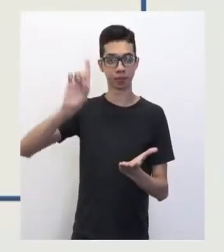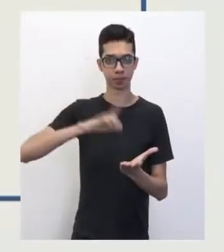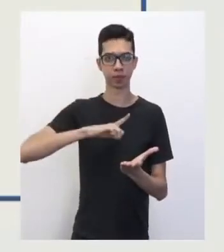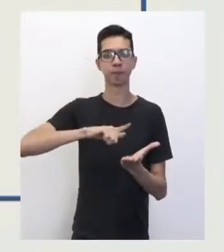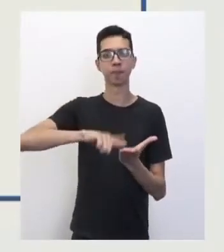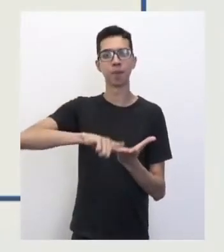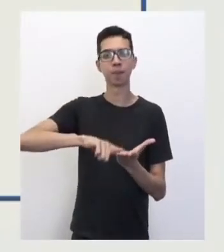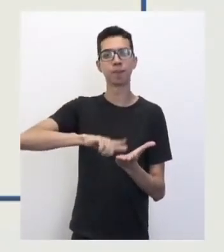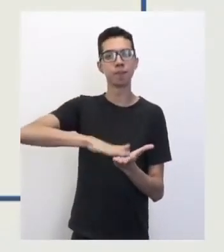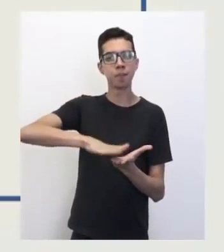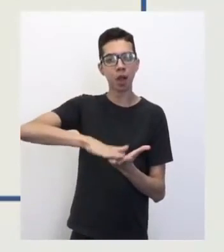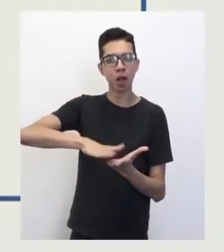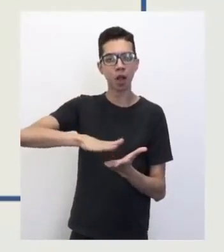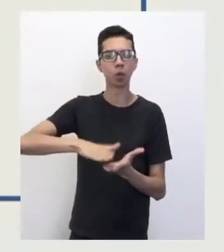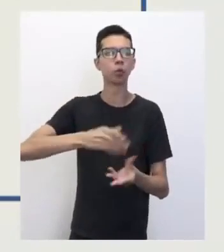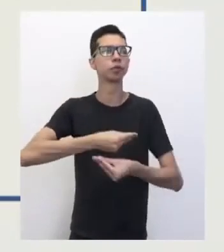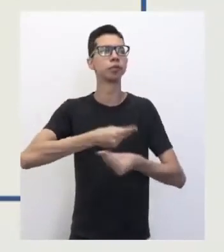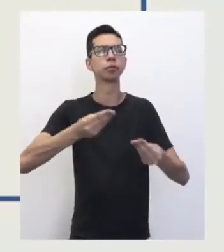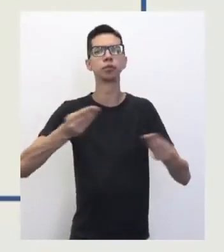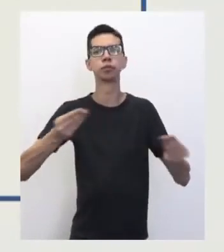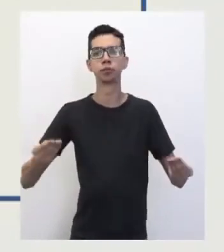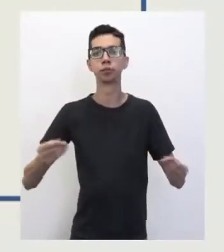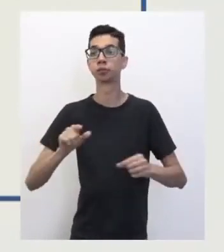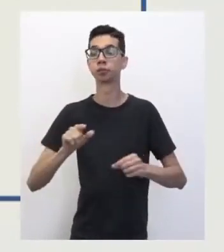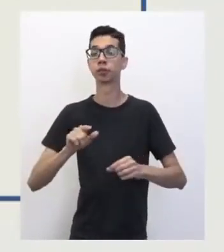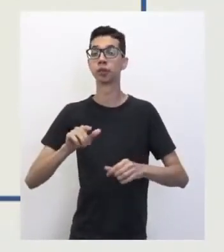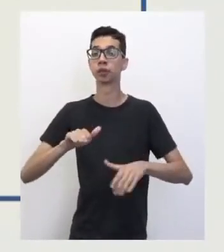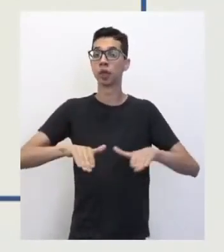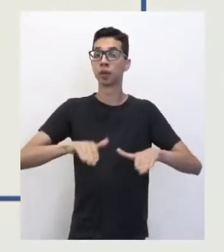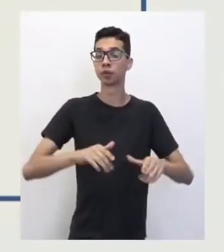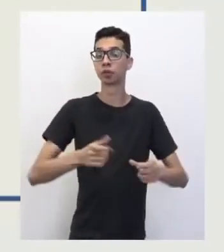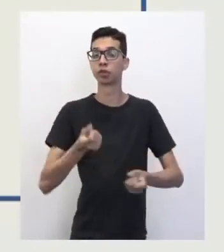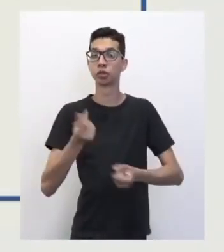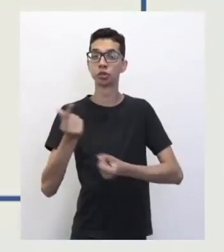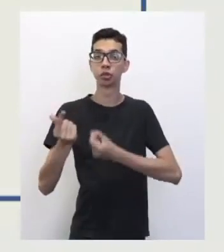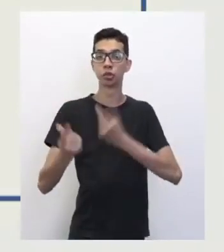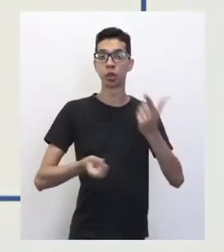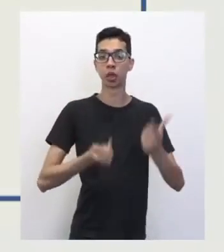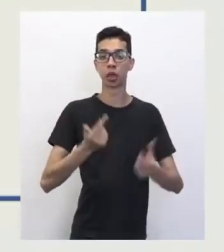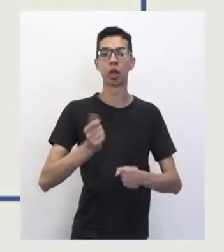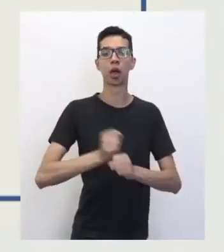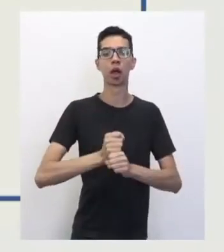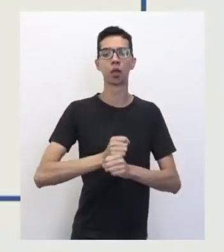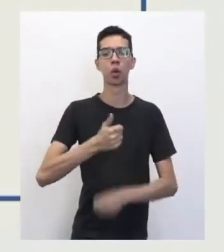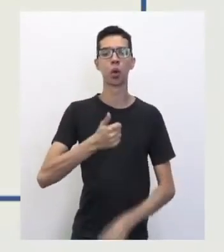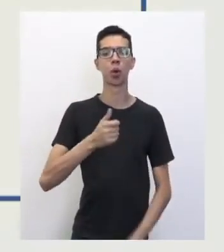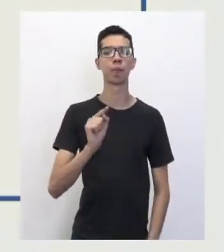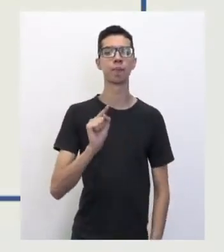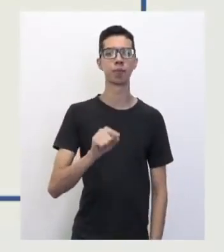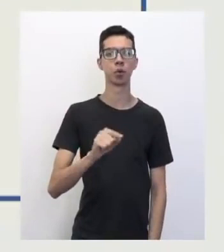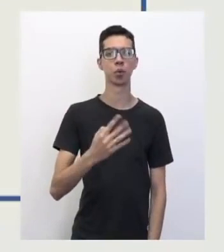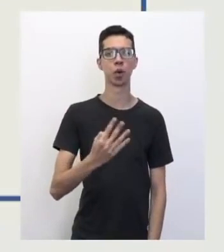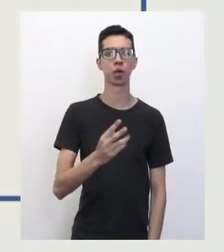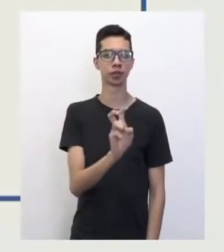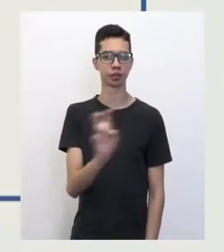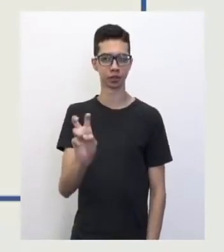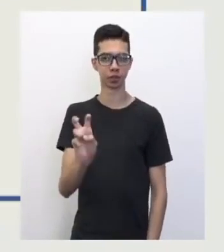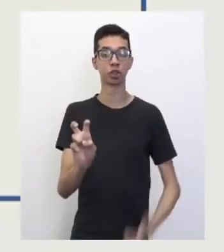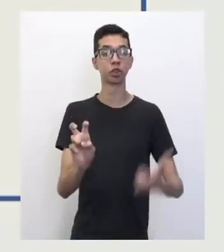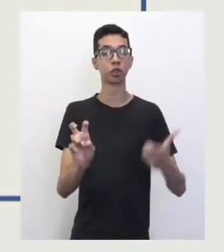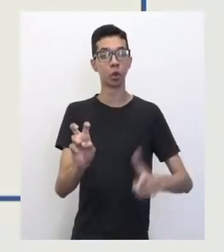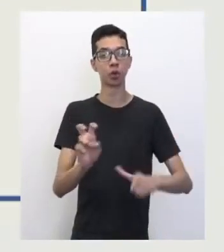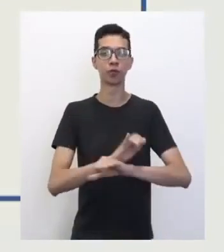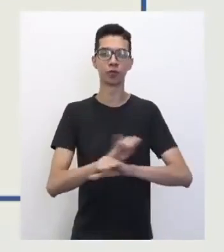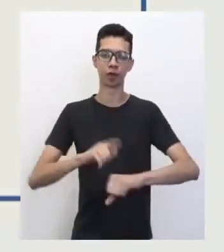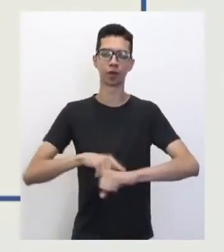bastante seletiva em 1455. Novamente, uma marca de tempo para nos situar nesses